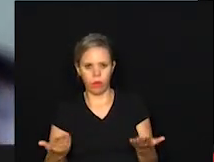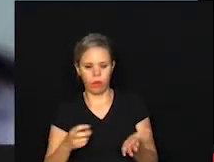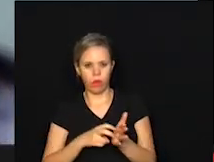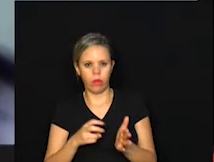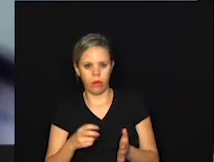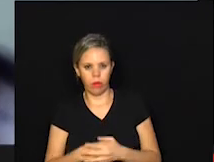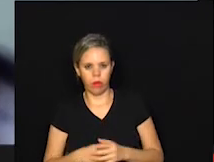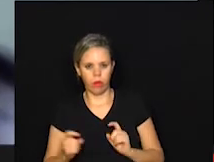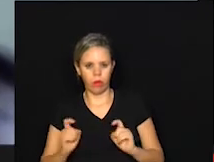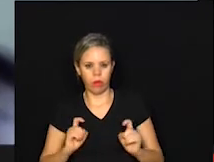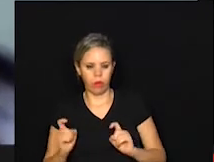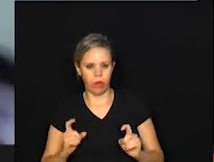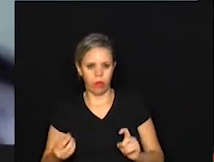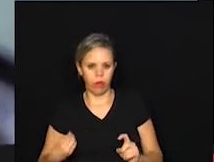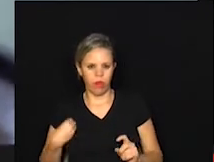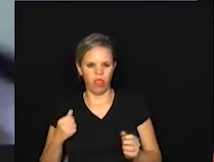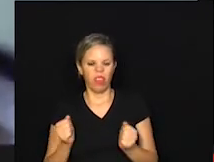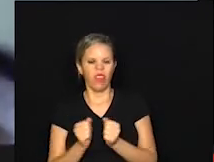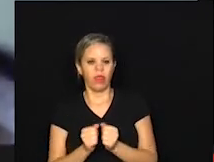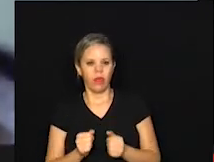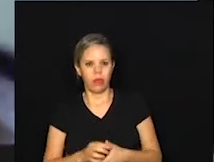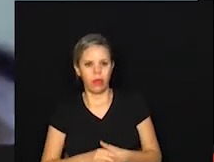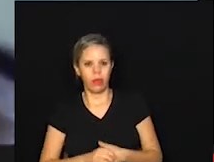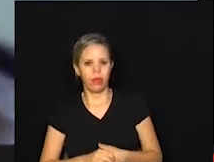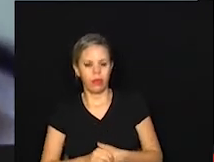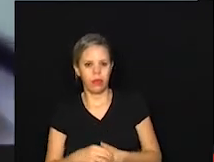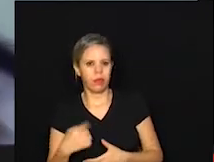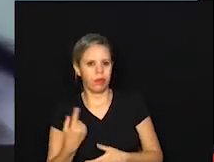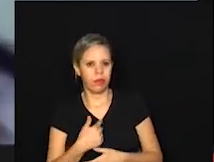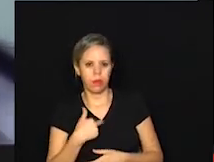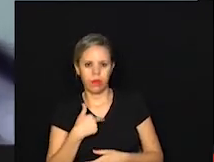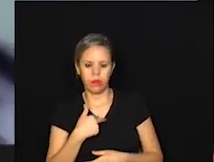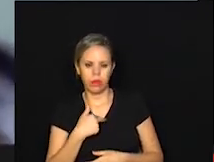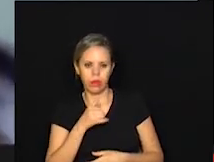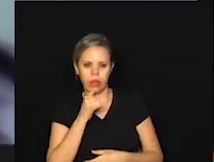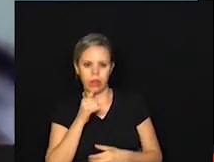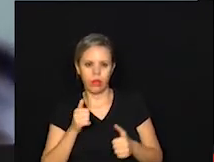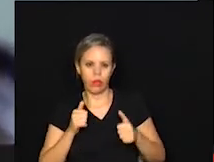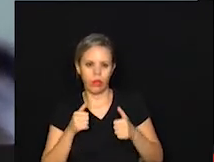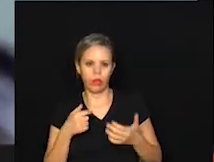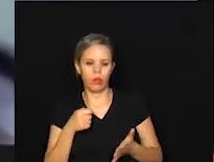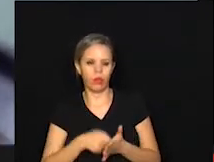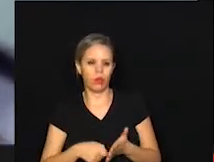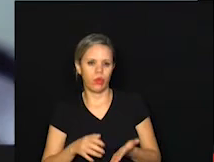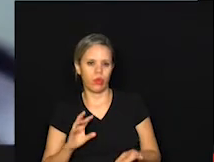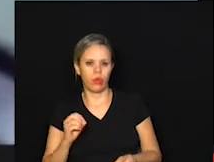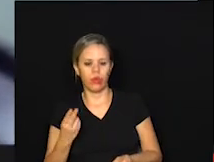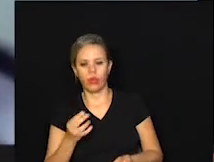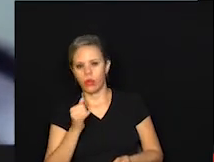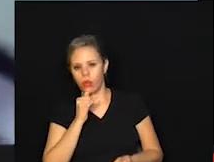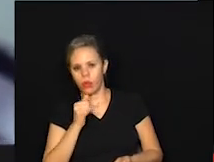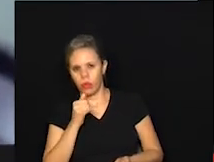manhã, na reunião que estivemos juntas, de que nós não podemos ficar à mercê de uma política ou de um